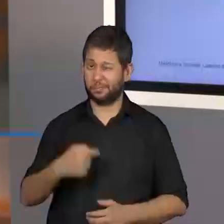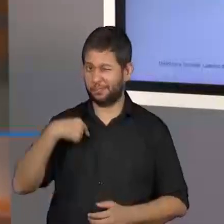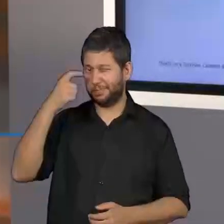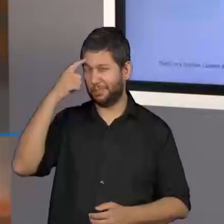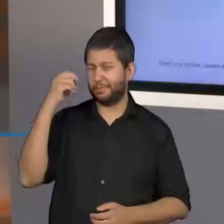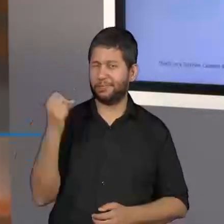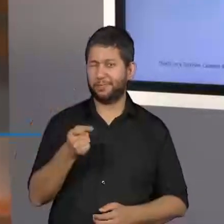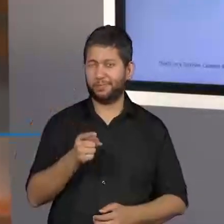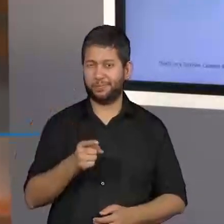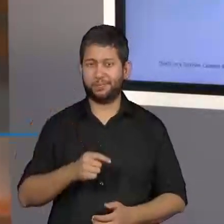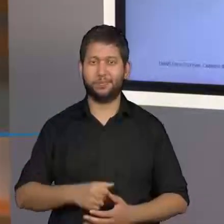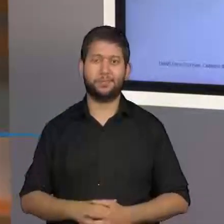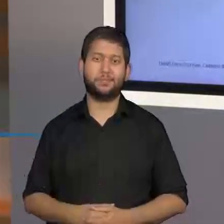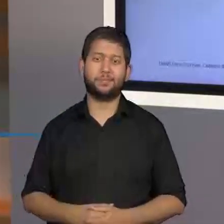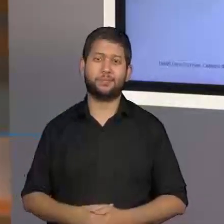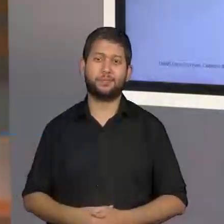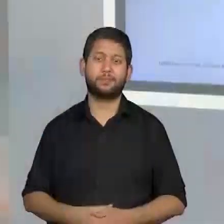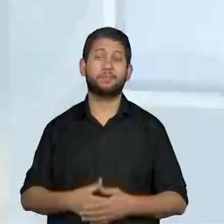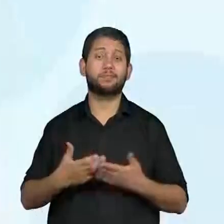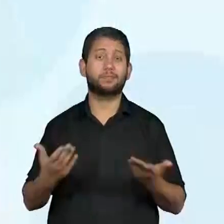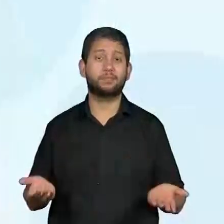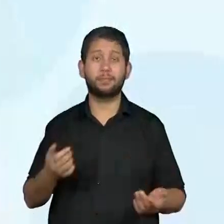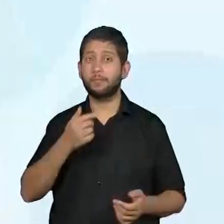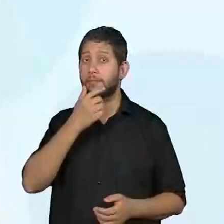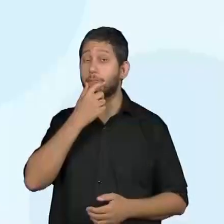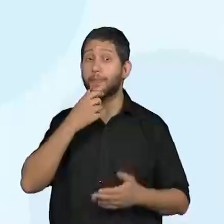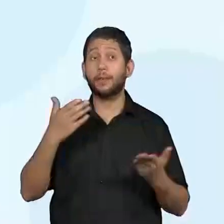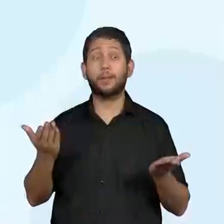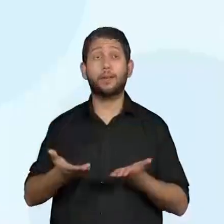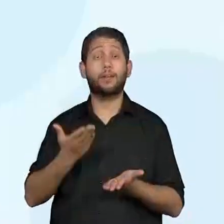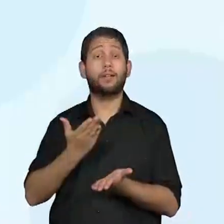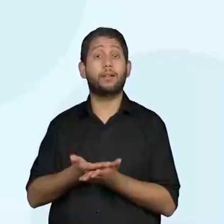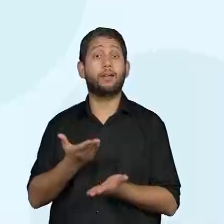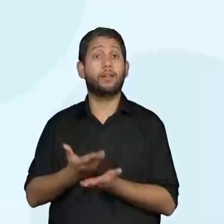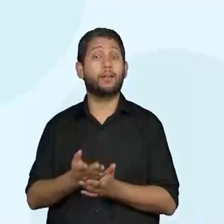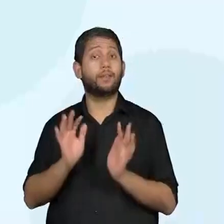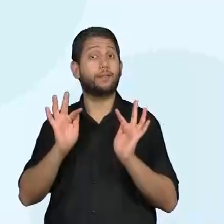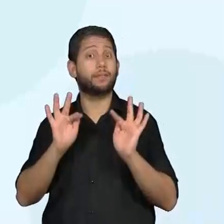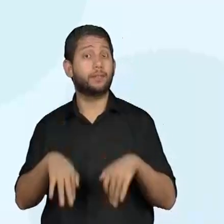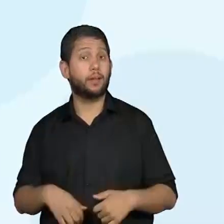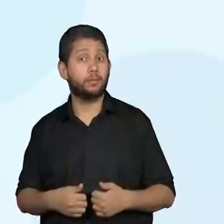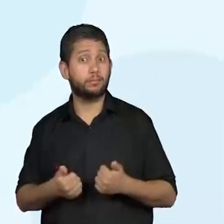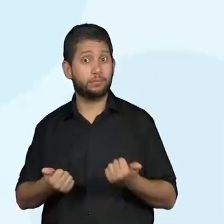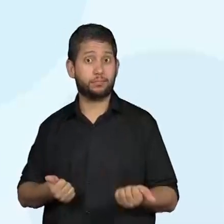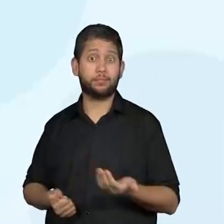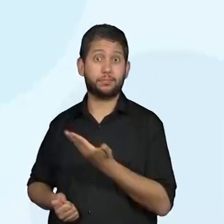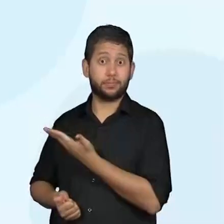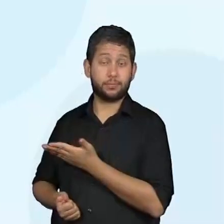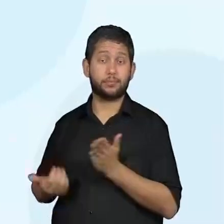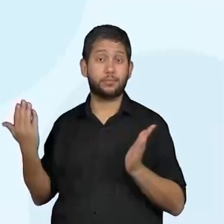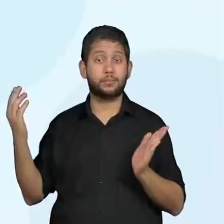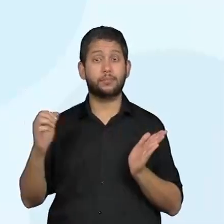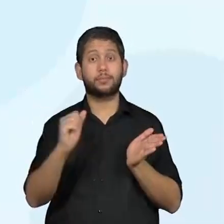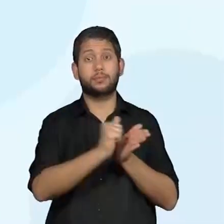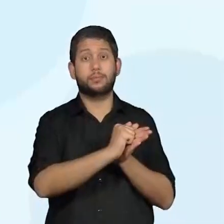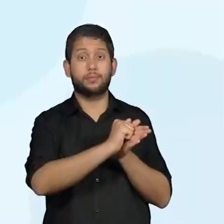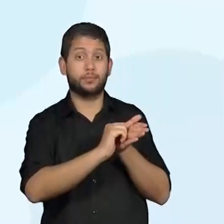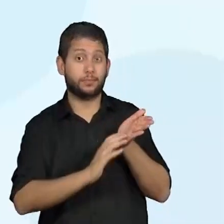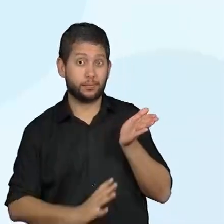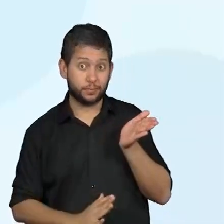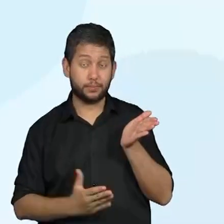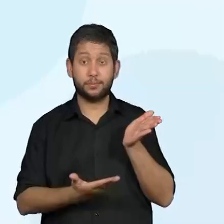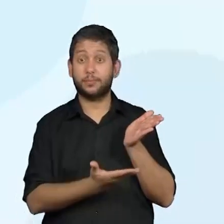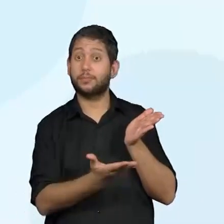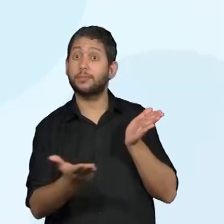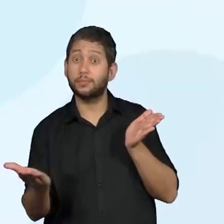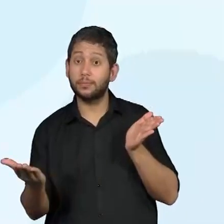sobre isso. Muito bem, pessoal. A gente está quase no finalzinho da aula. Então, eu vou deixar uma atividade aí para